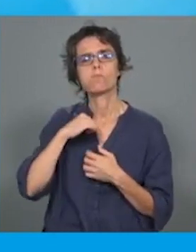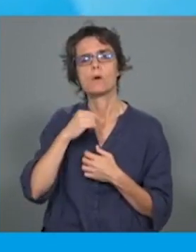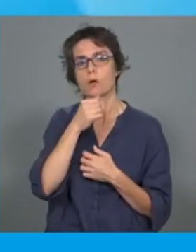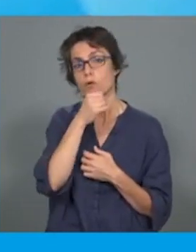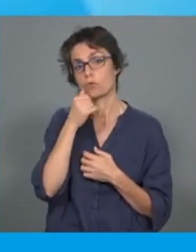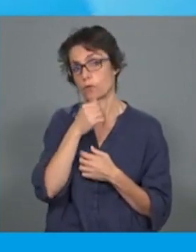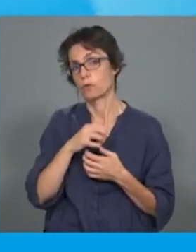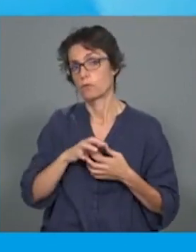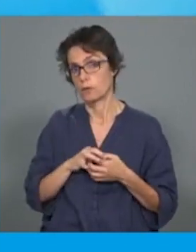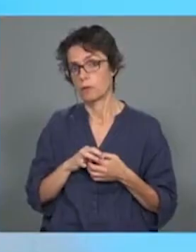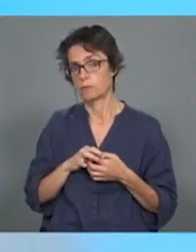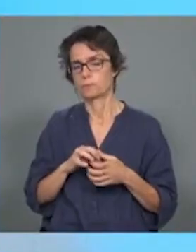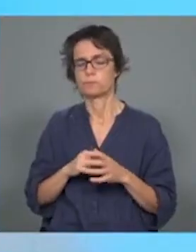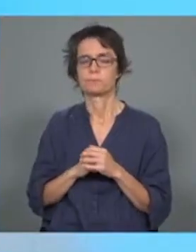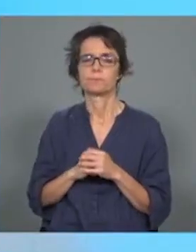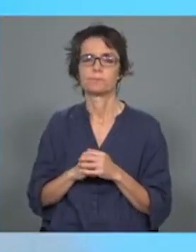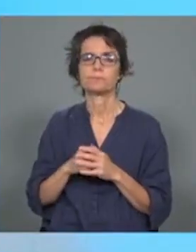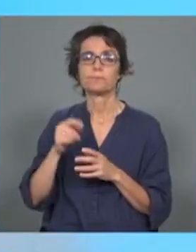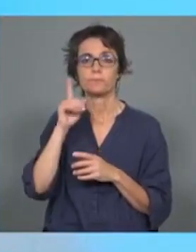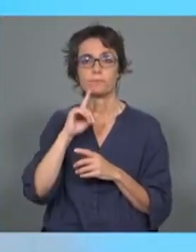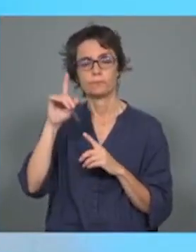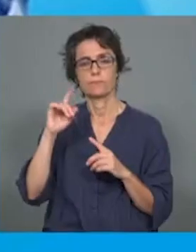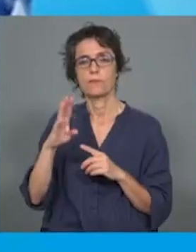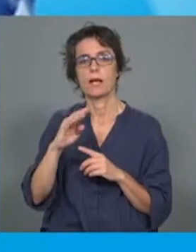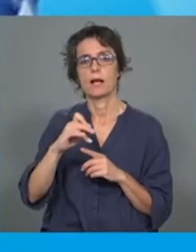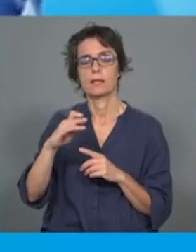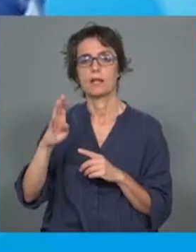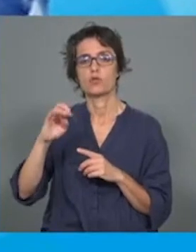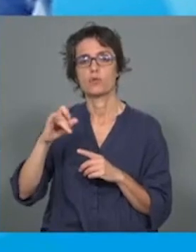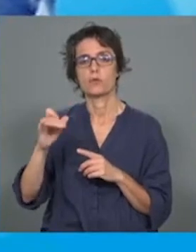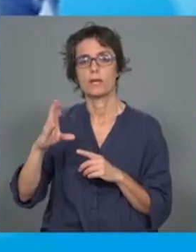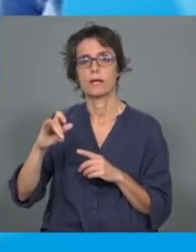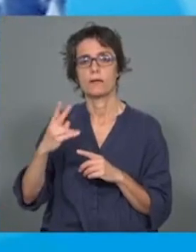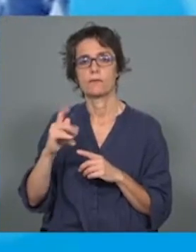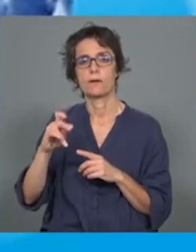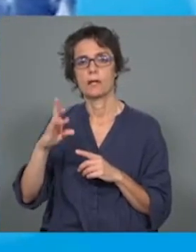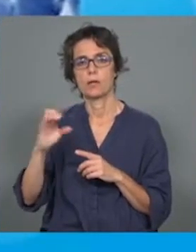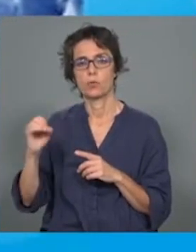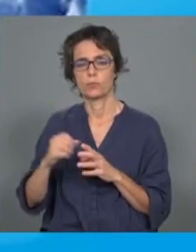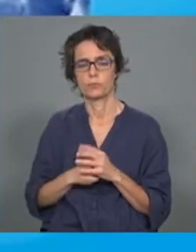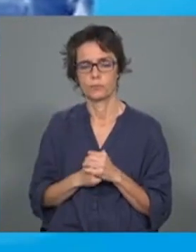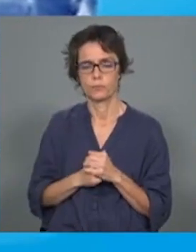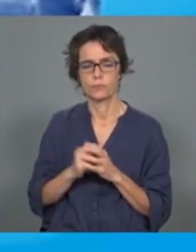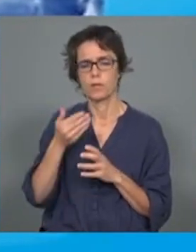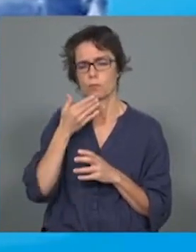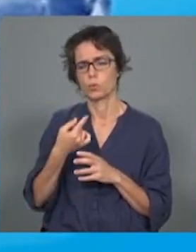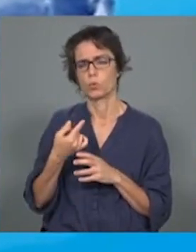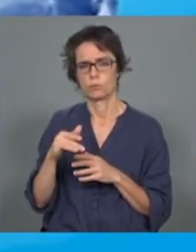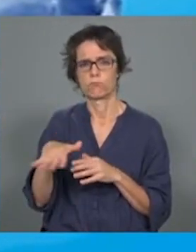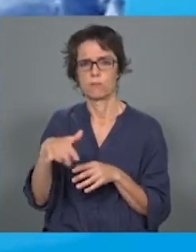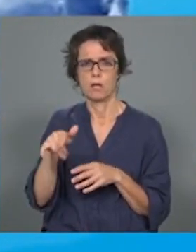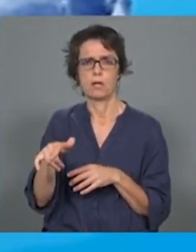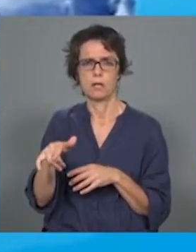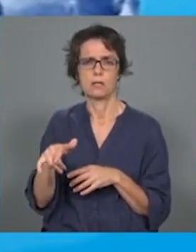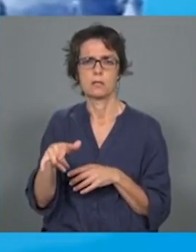sofrimento. E, portanto, para isso vamos contar com a professora Ana Sofia Carvalho, enfim, que tem muita experiência também nesta área, enfim,